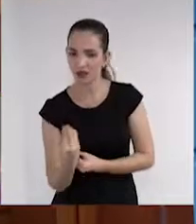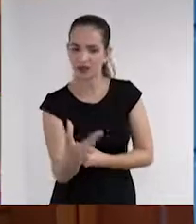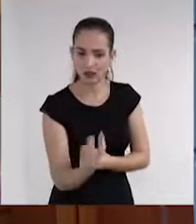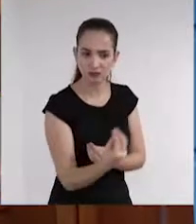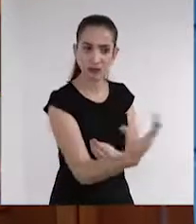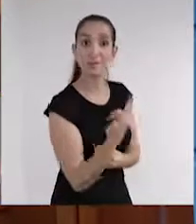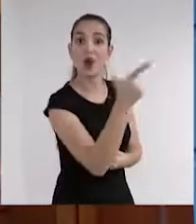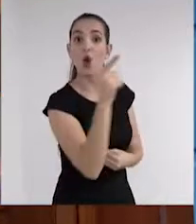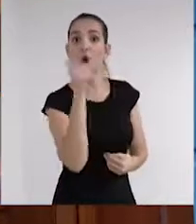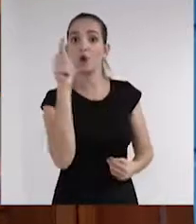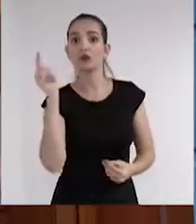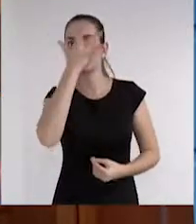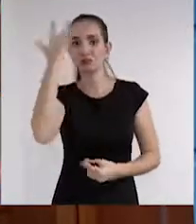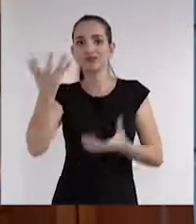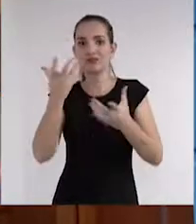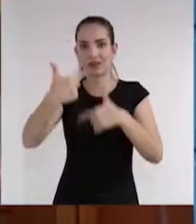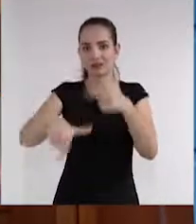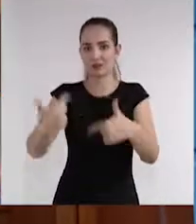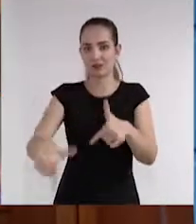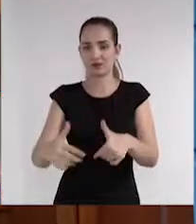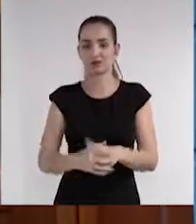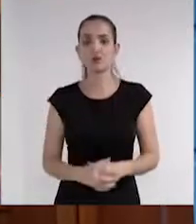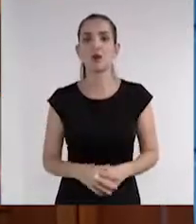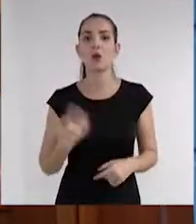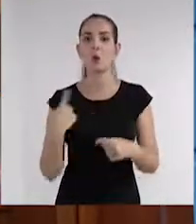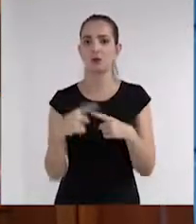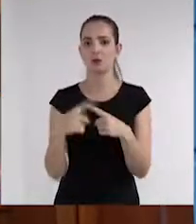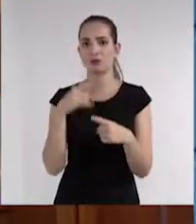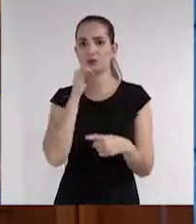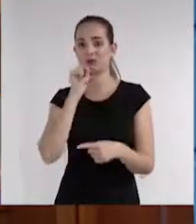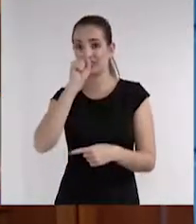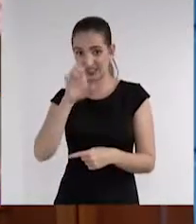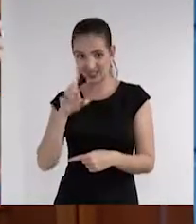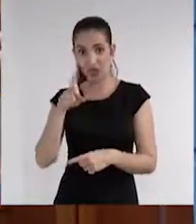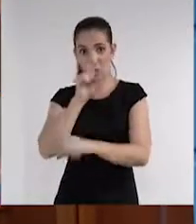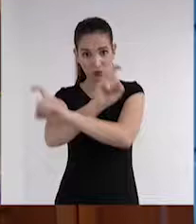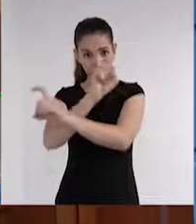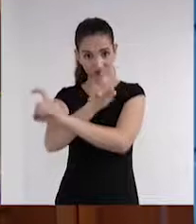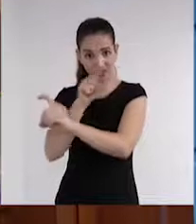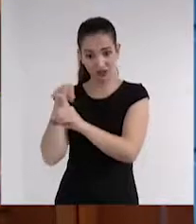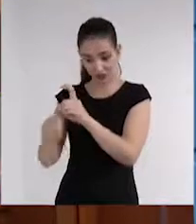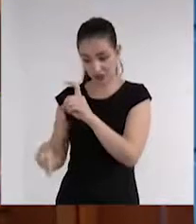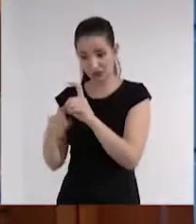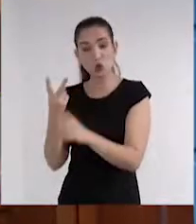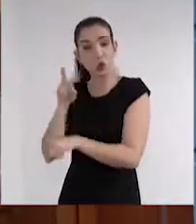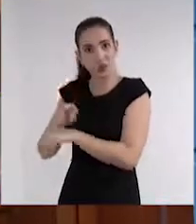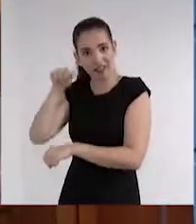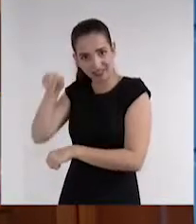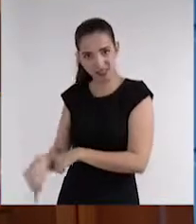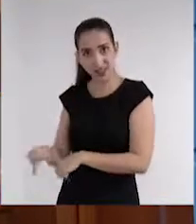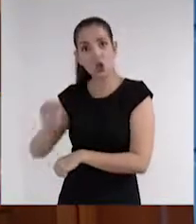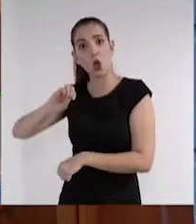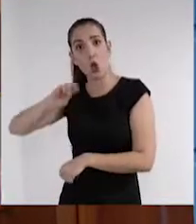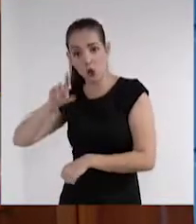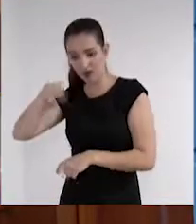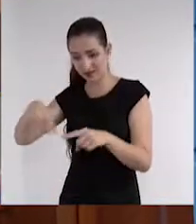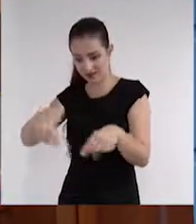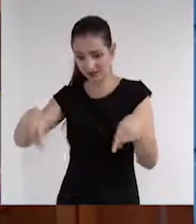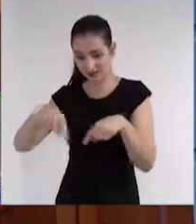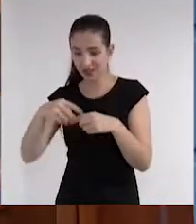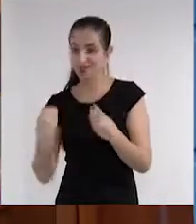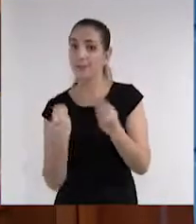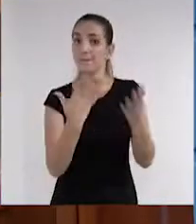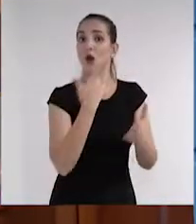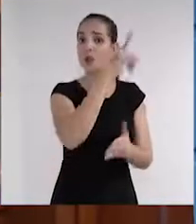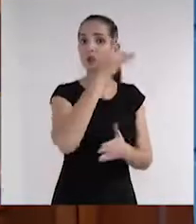na mão dele ou não. Até porque, se sair da mão dele, vai para a mão de outra família, de outro cidadão, de outro ser humano. Esse que é o debate equivocado